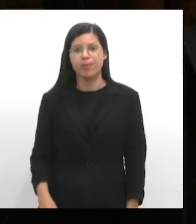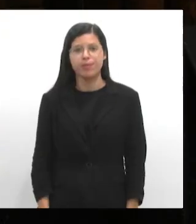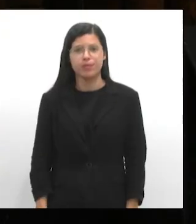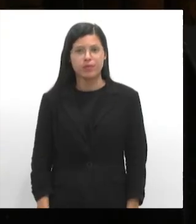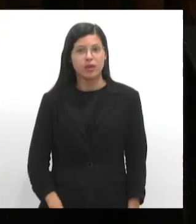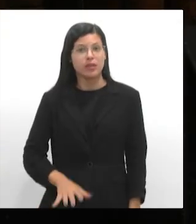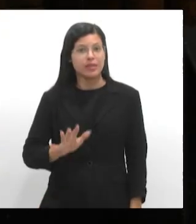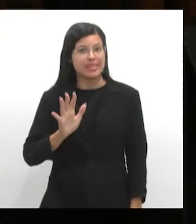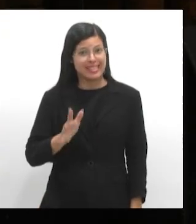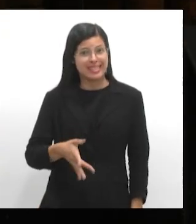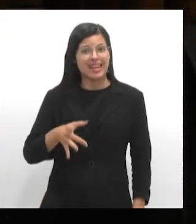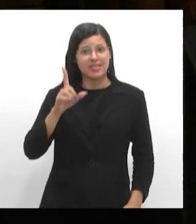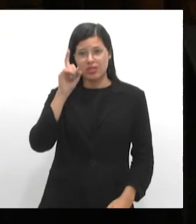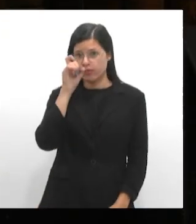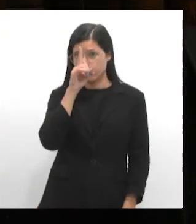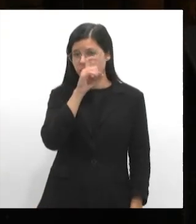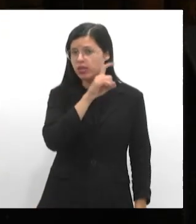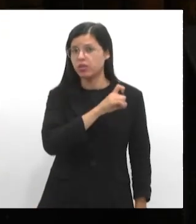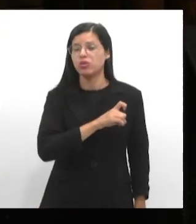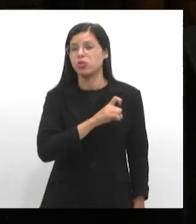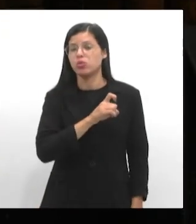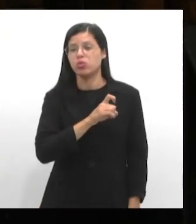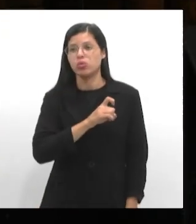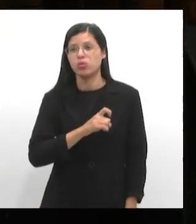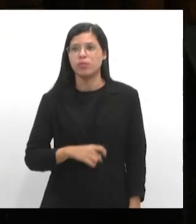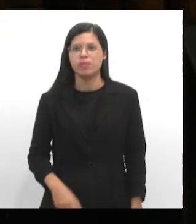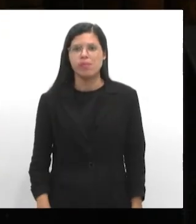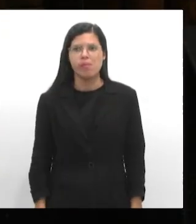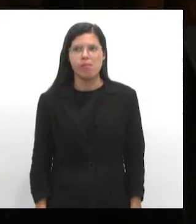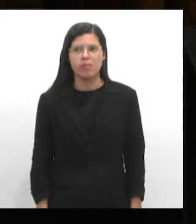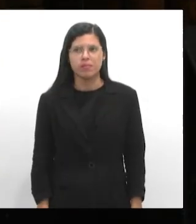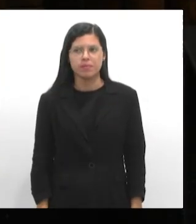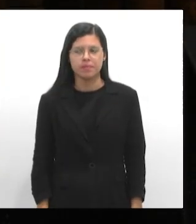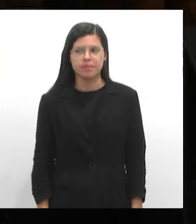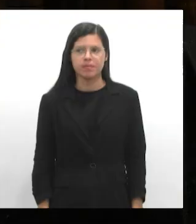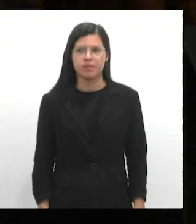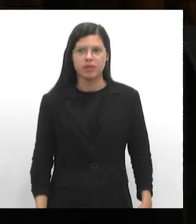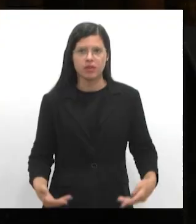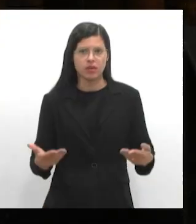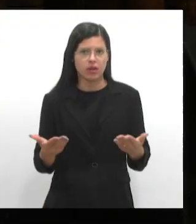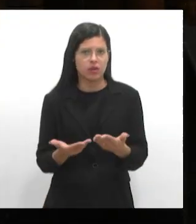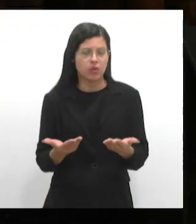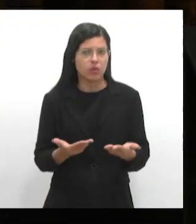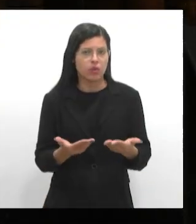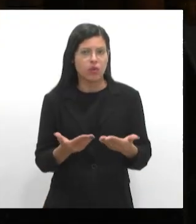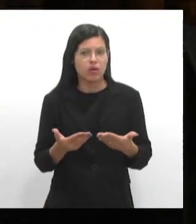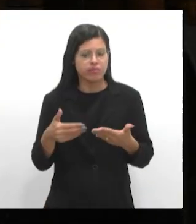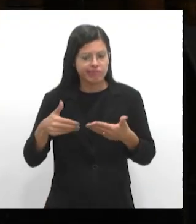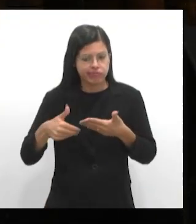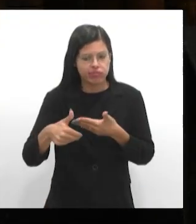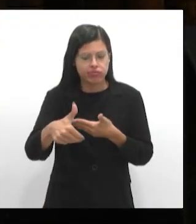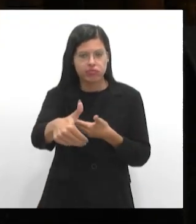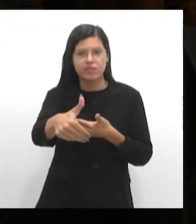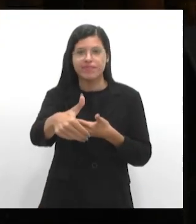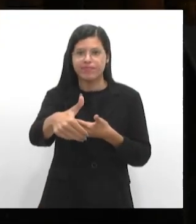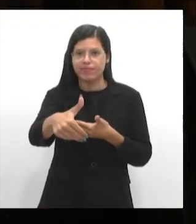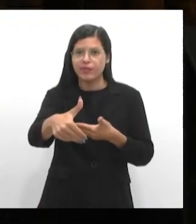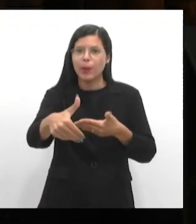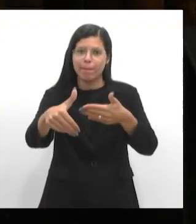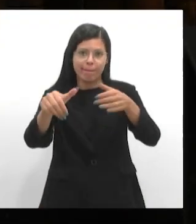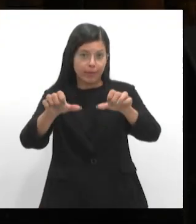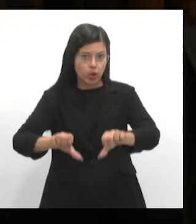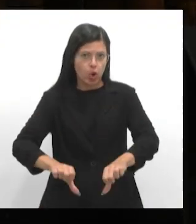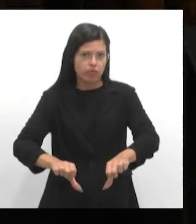era difícil, o que se coloca daqui para frente é muito